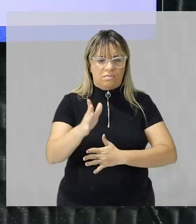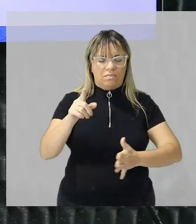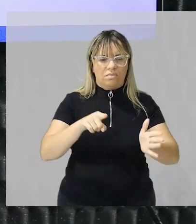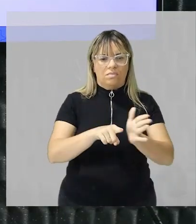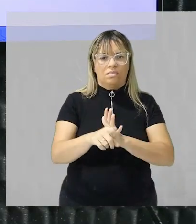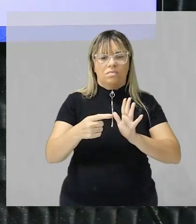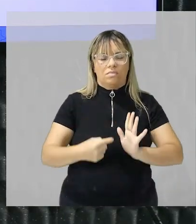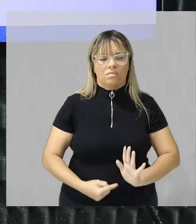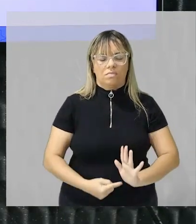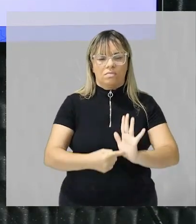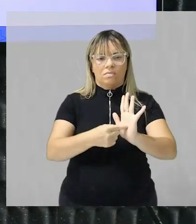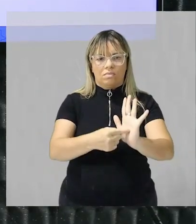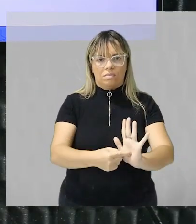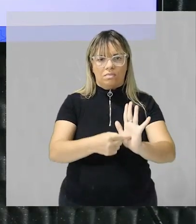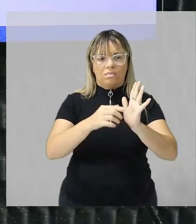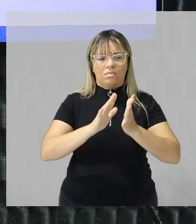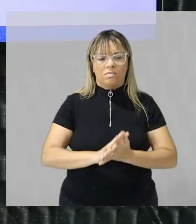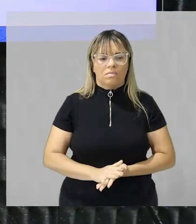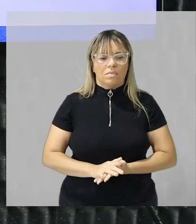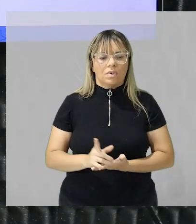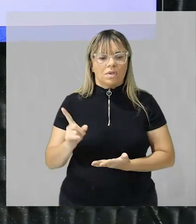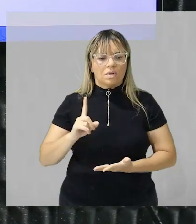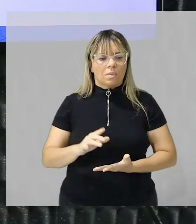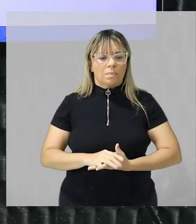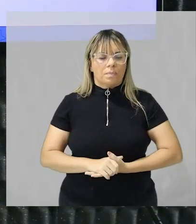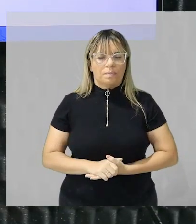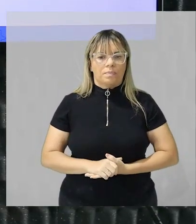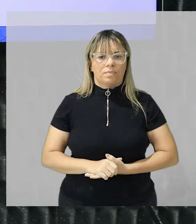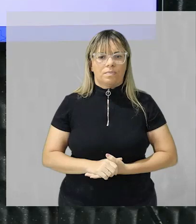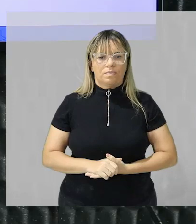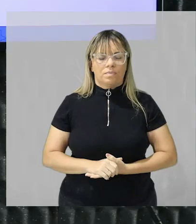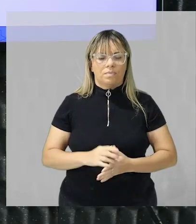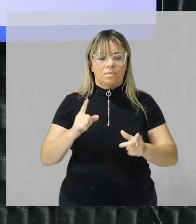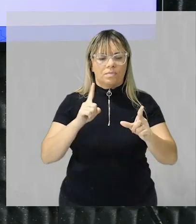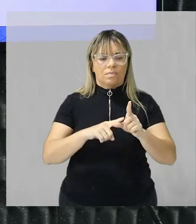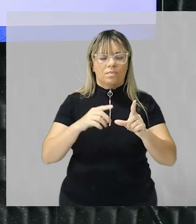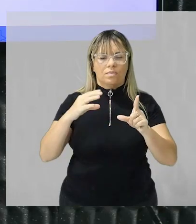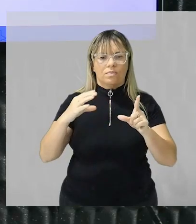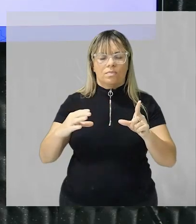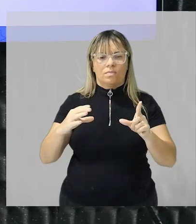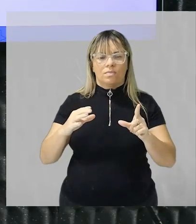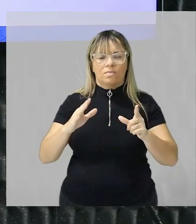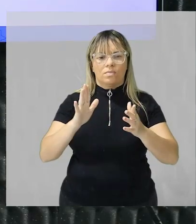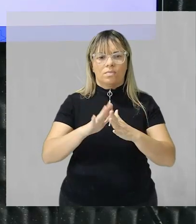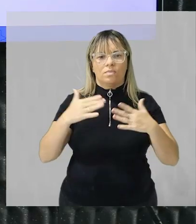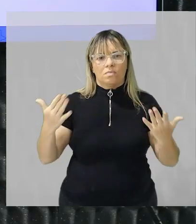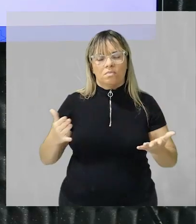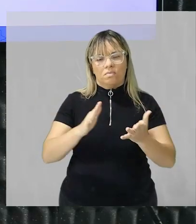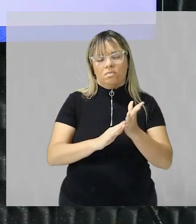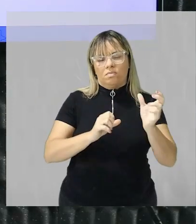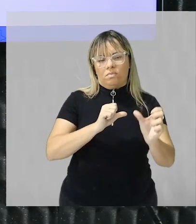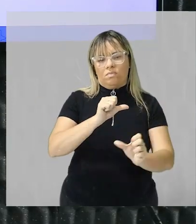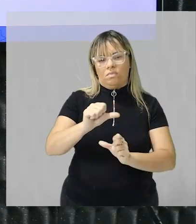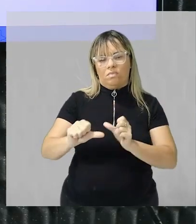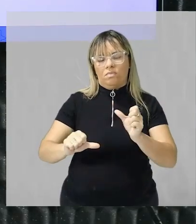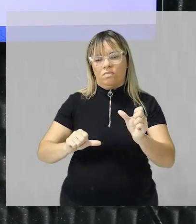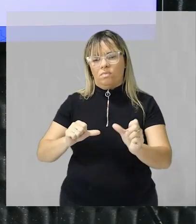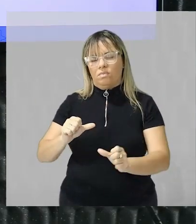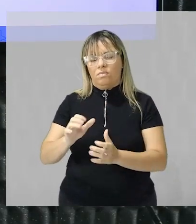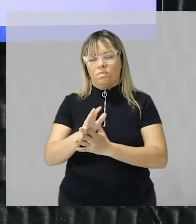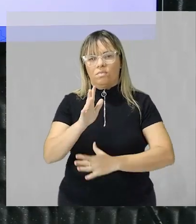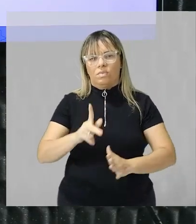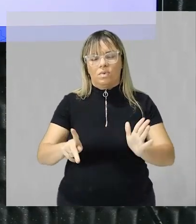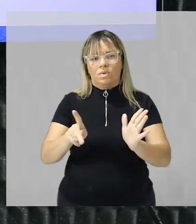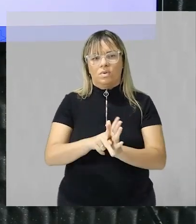o que foi apresentado aqui na nossa questão, não, tá? Mutante. A mutante seria uma alteração do